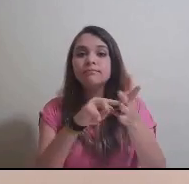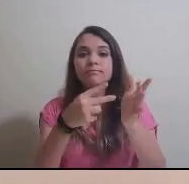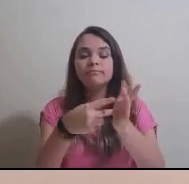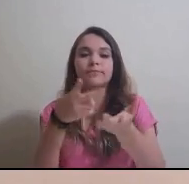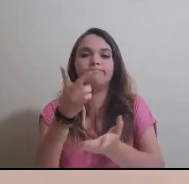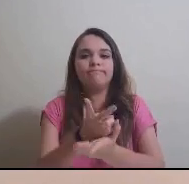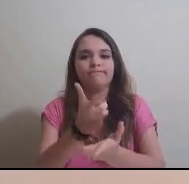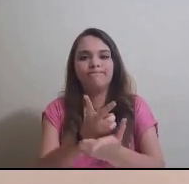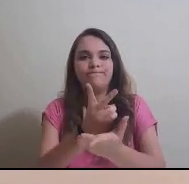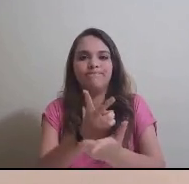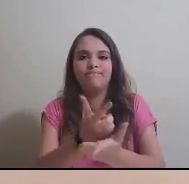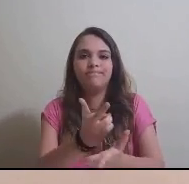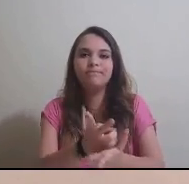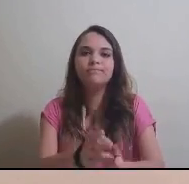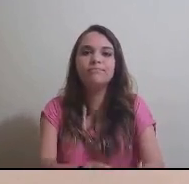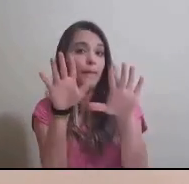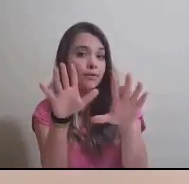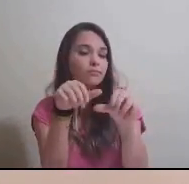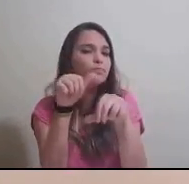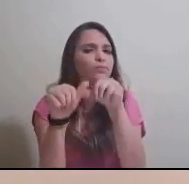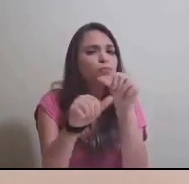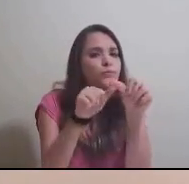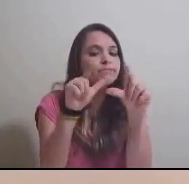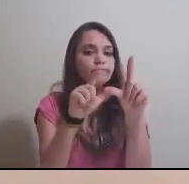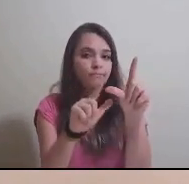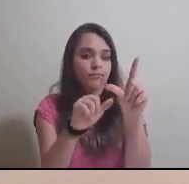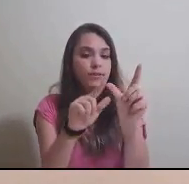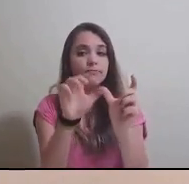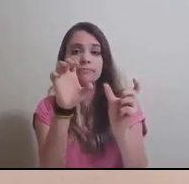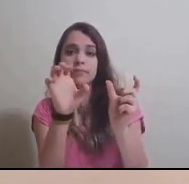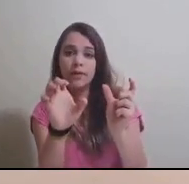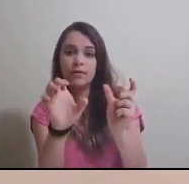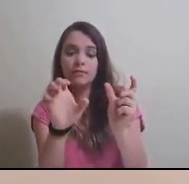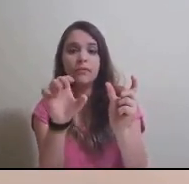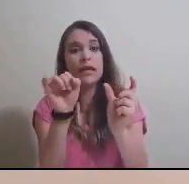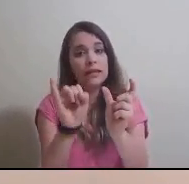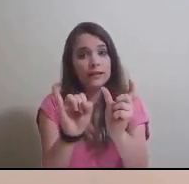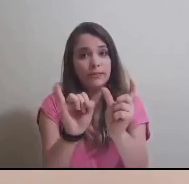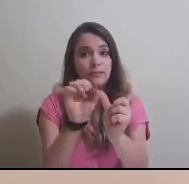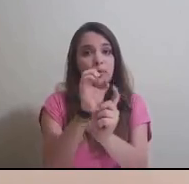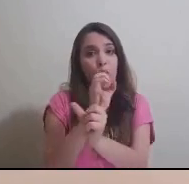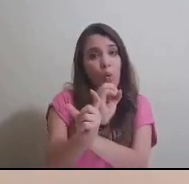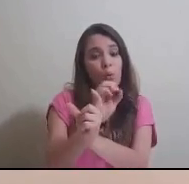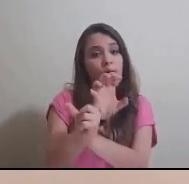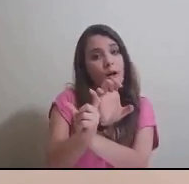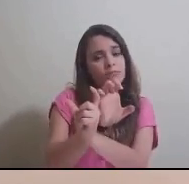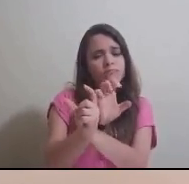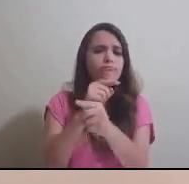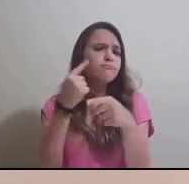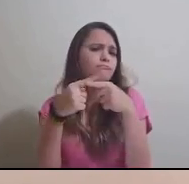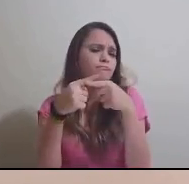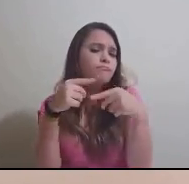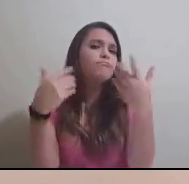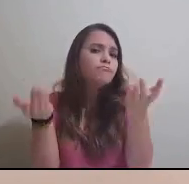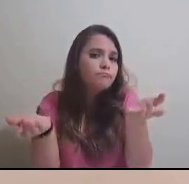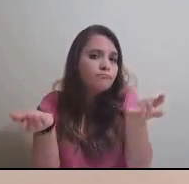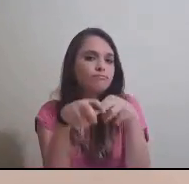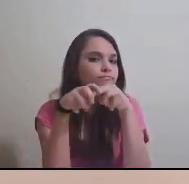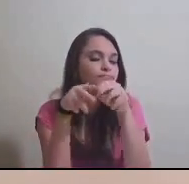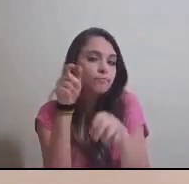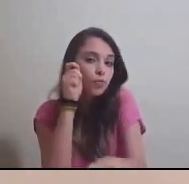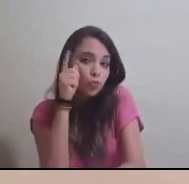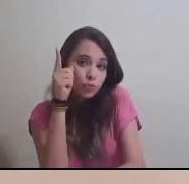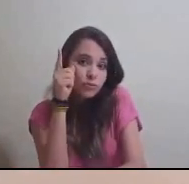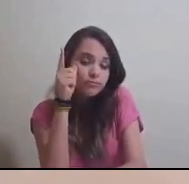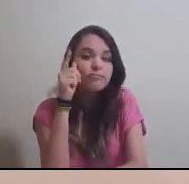E. Isso é o que a gente chama de formas gráficas variantes. É a mesma palavra escrita de formas diferentes. Por que isso acontece? Acontece